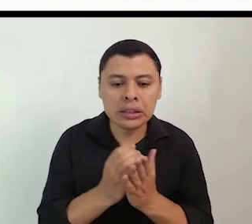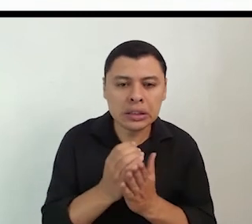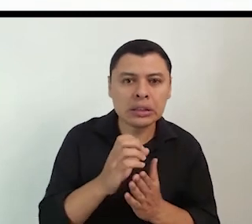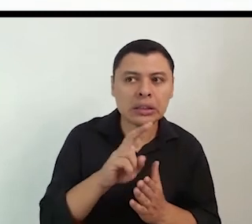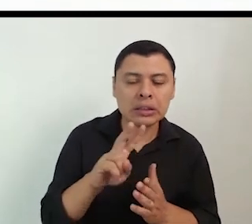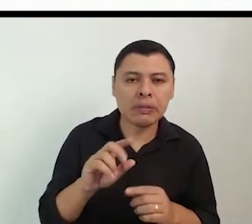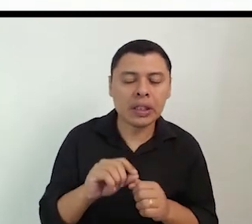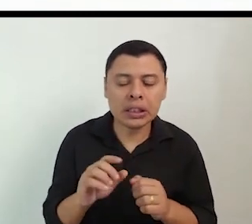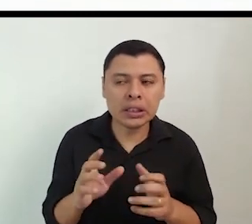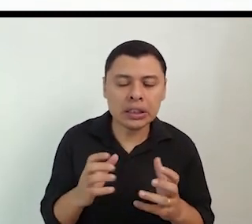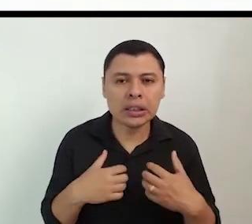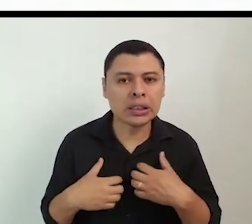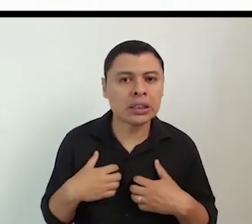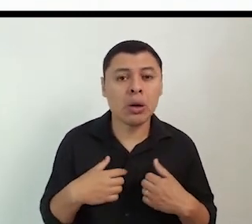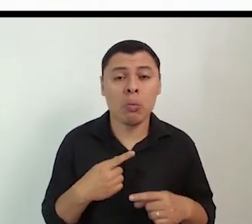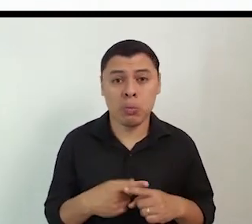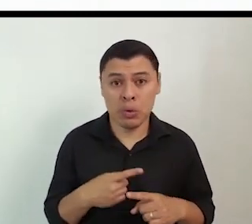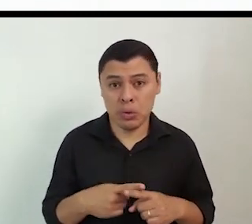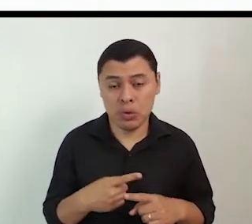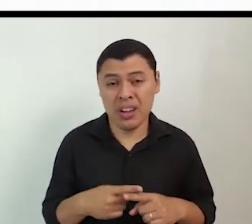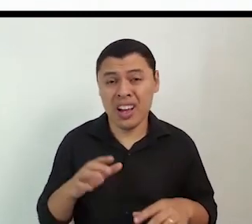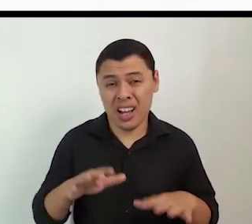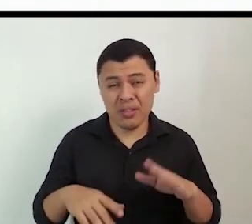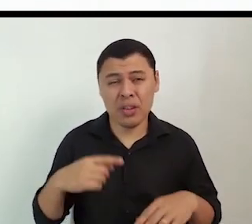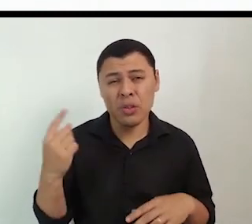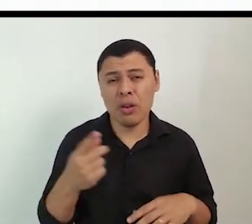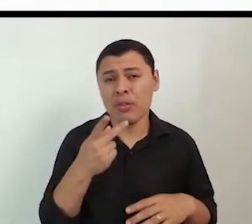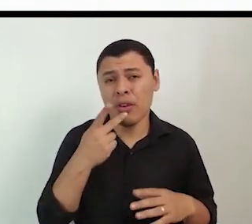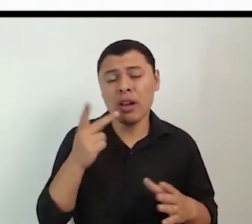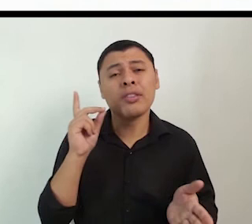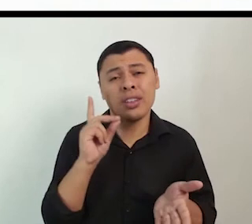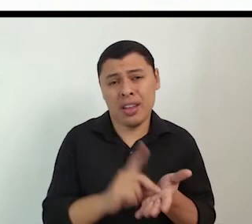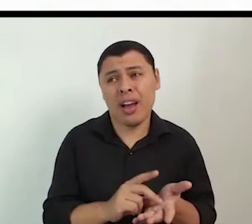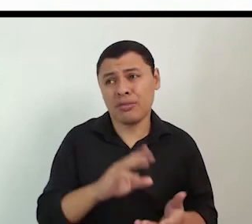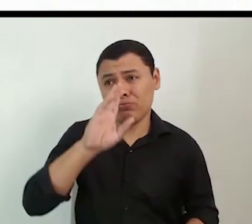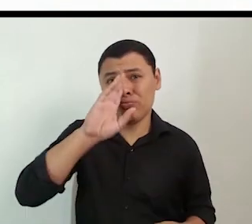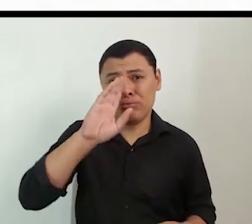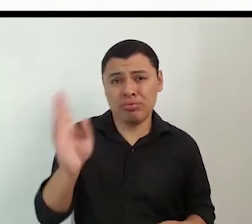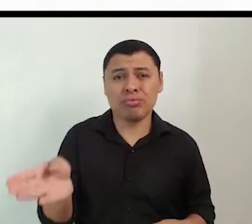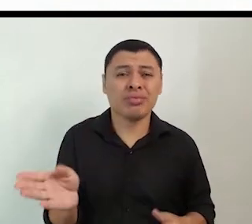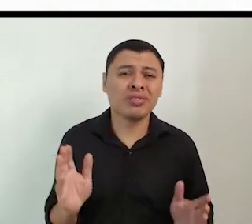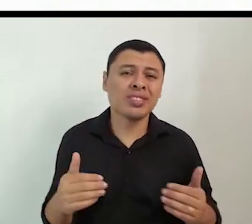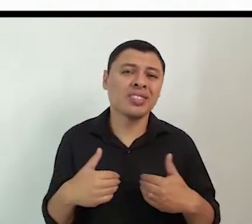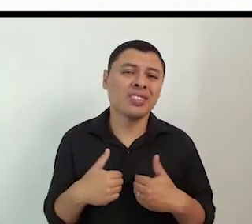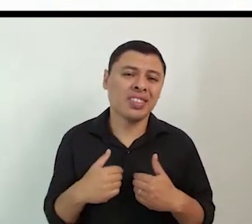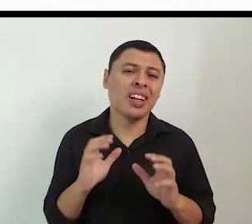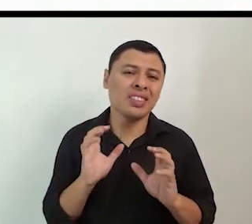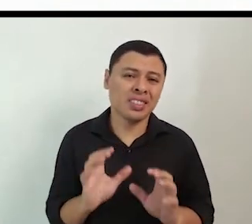porque às vezes a gente é sincero demais e, e você